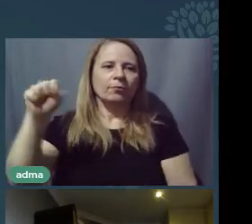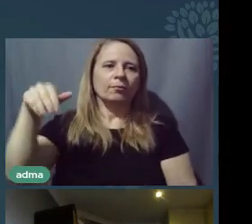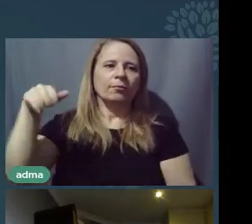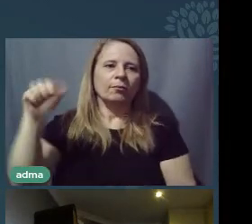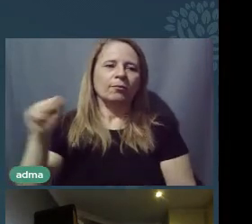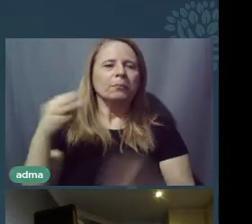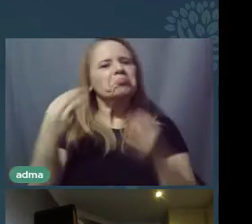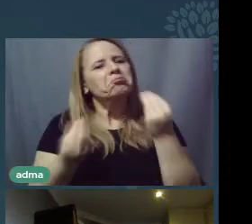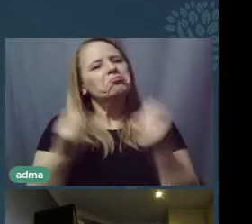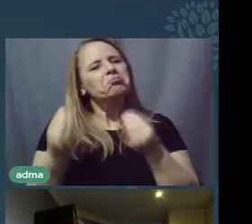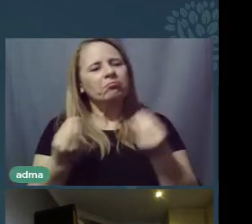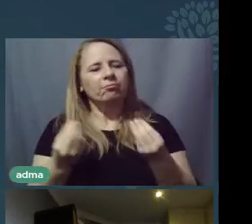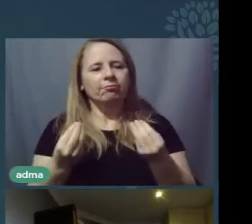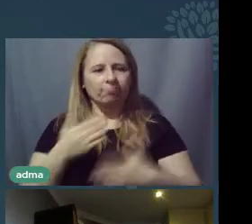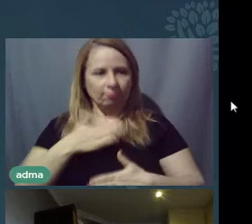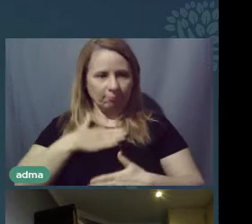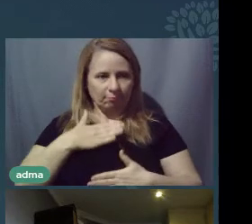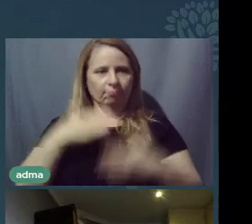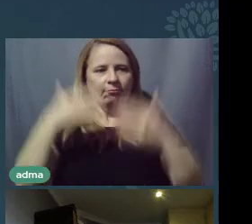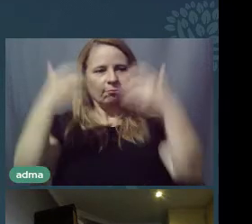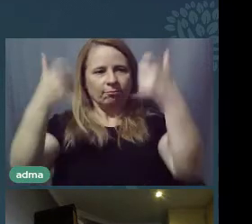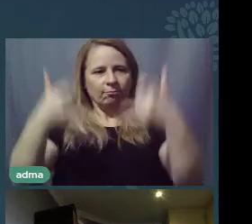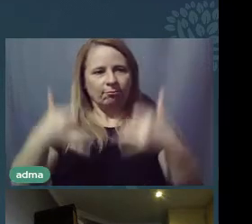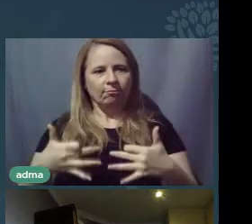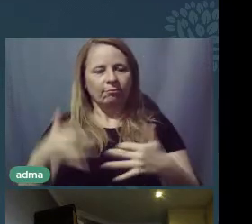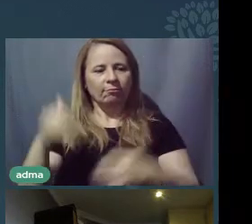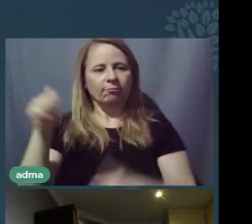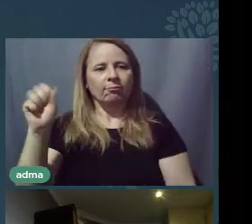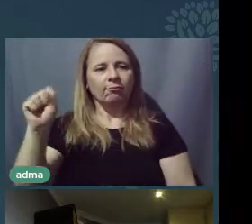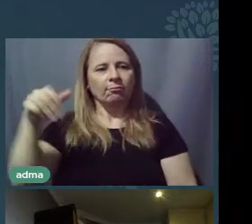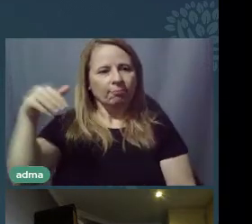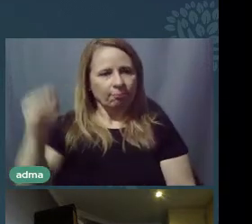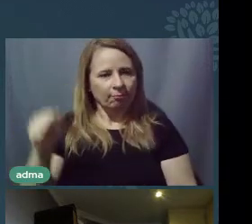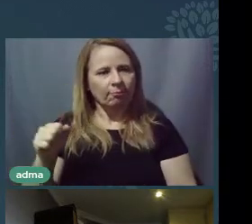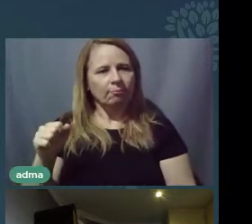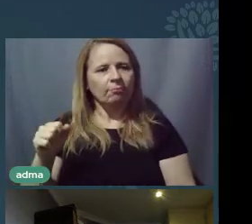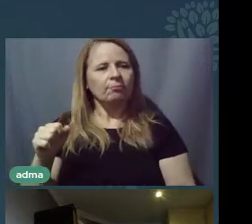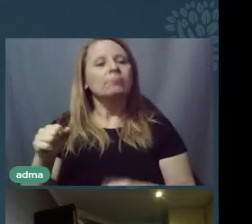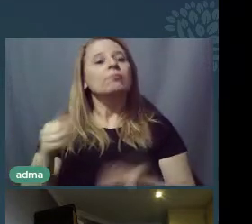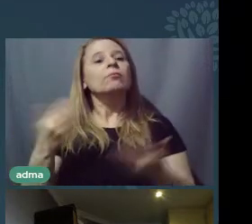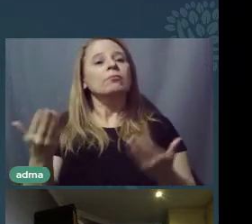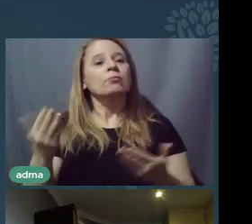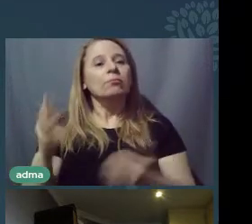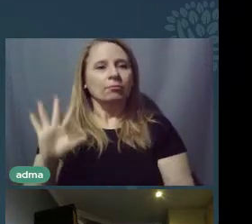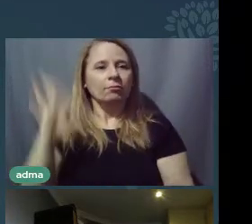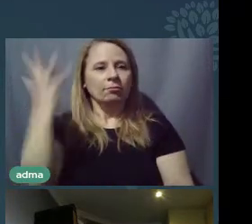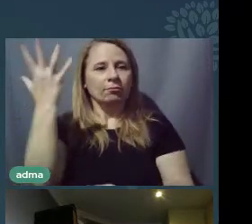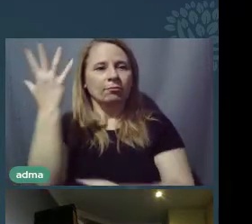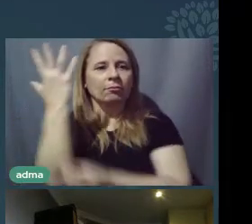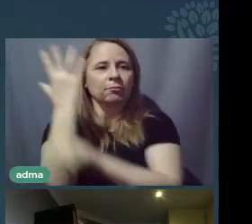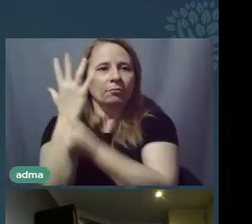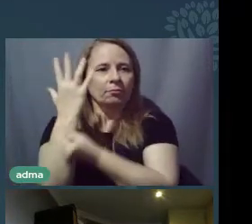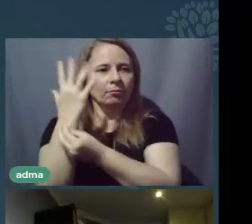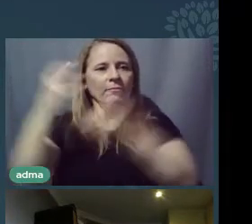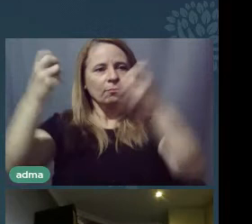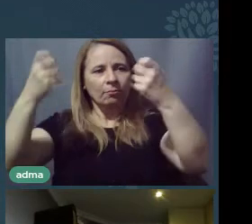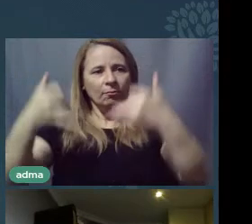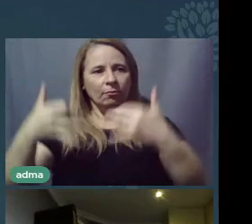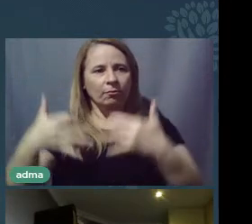tá? Eu vou falar sobre a asma rapidamente, porque o evento ele é todo centrado na